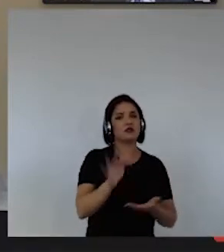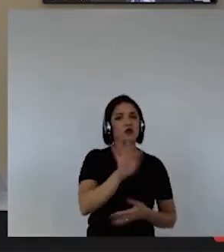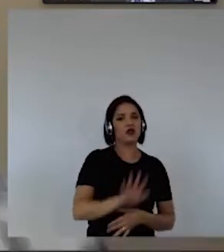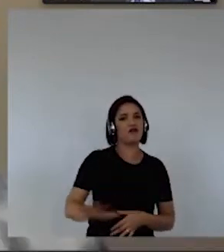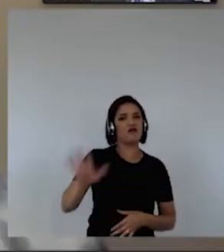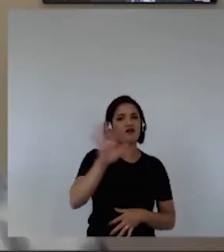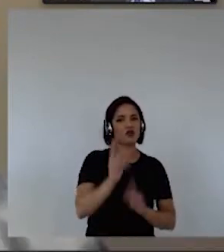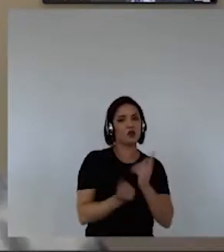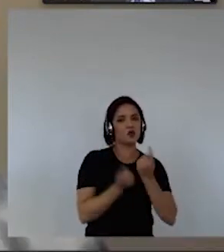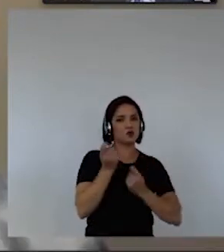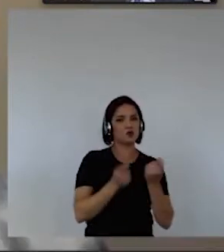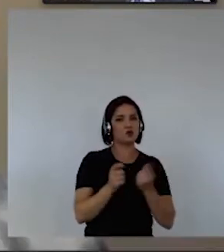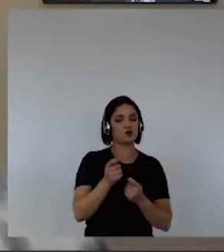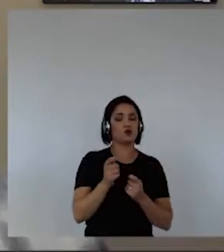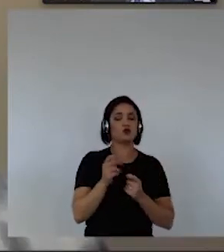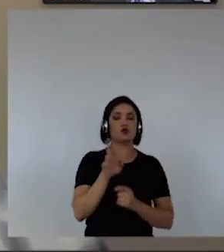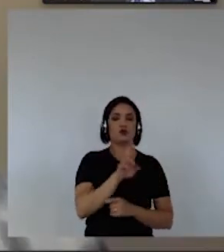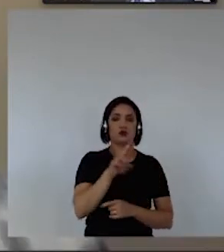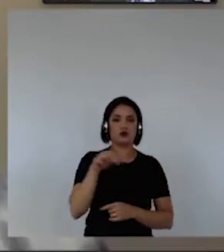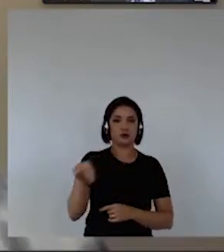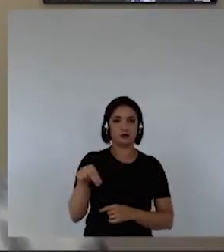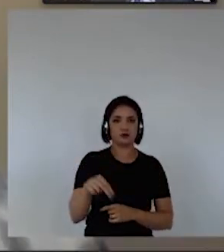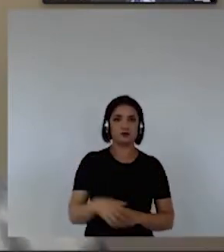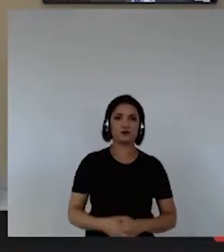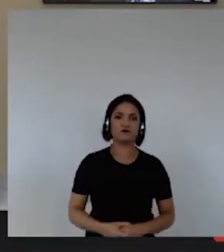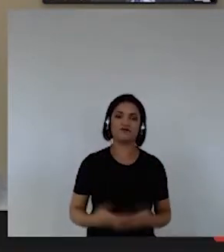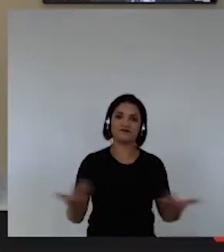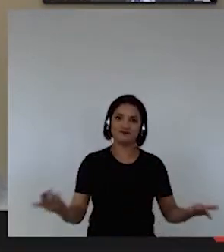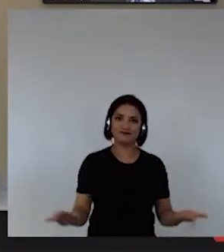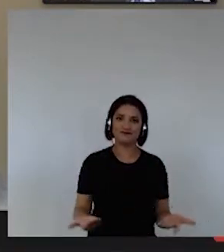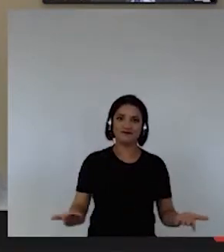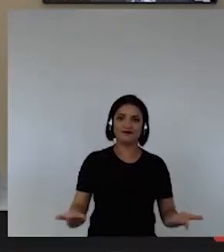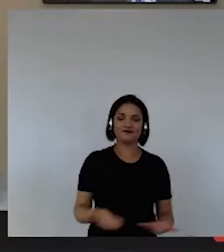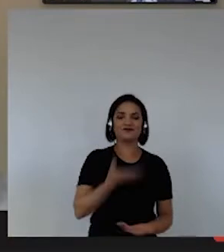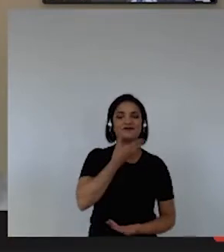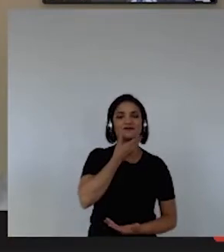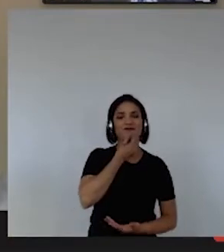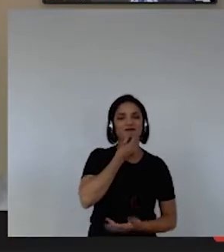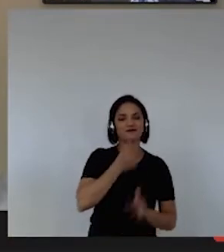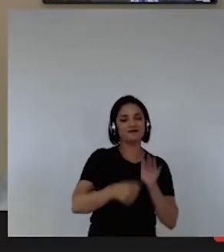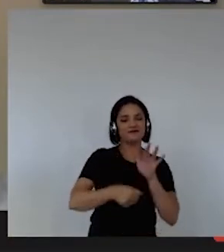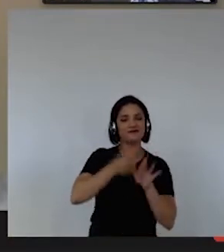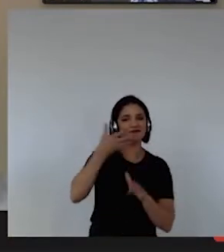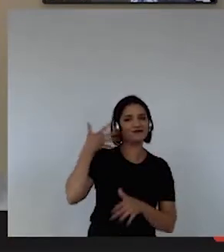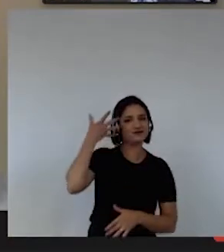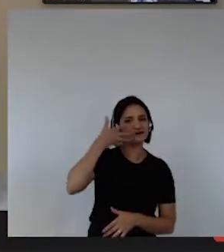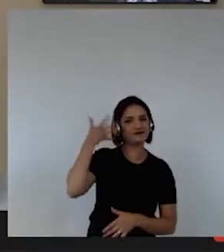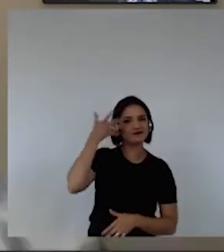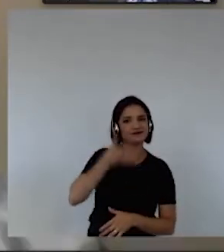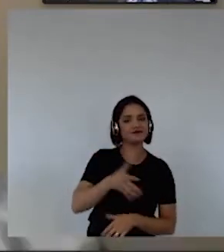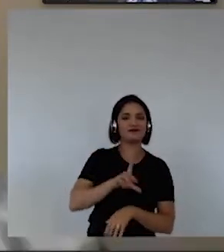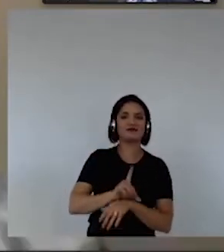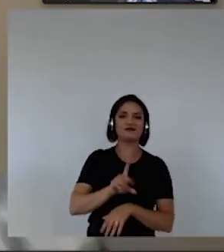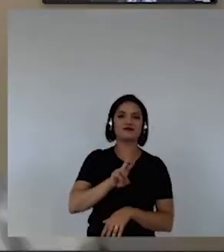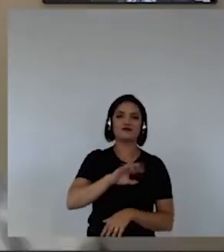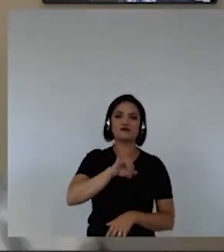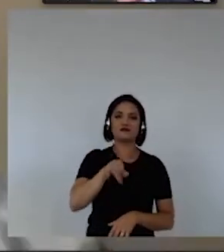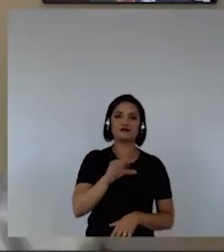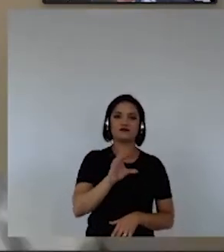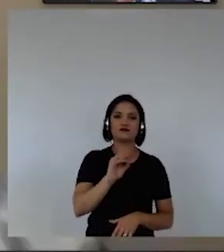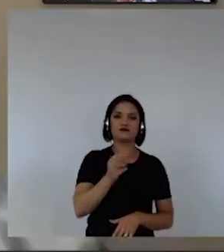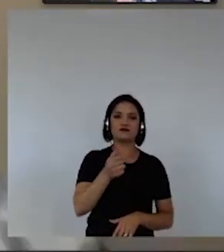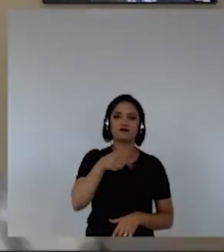das Indústrias do Rio Grande do Norte. Com a palavra, o nosso primeiro palestrante, Dr. Joaquim